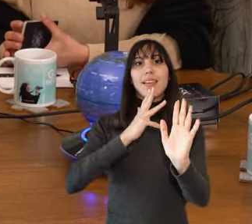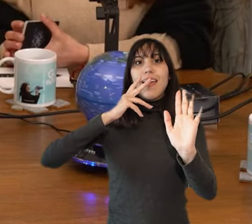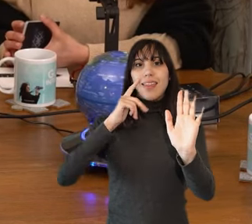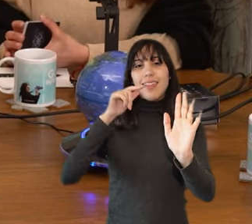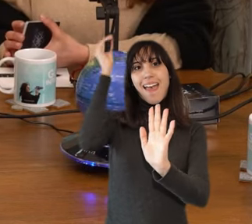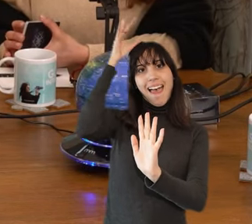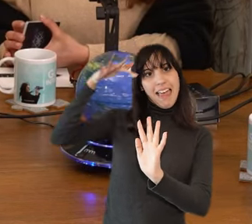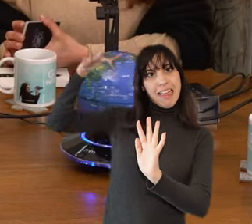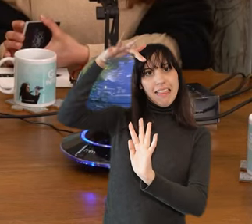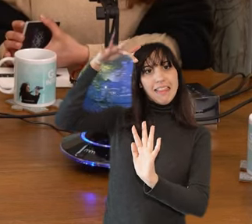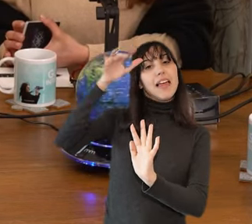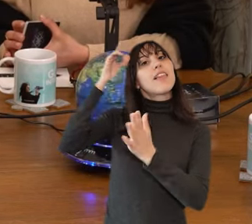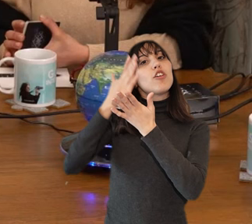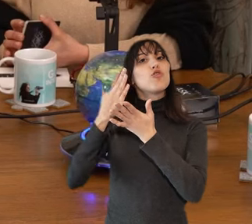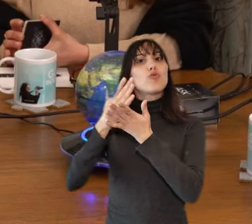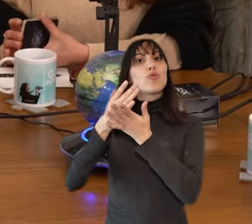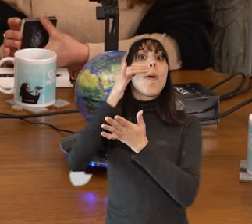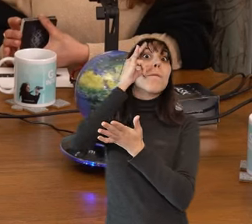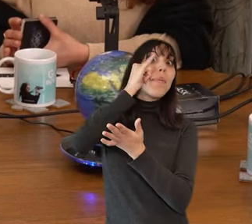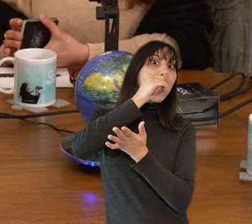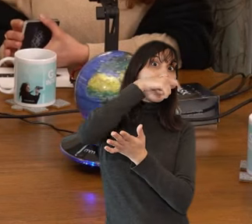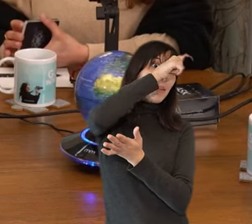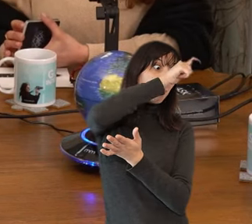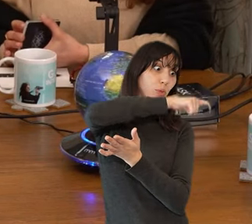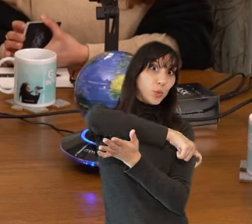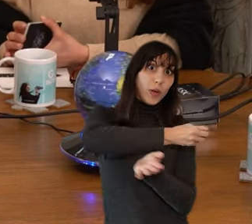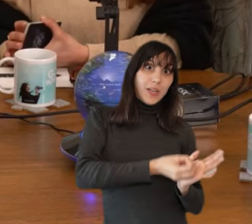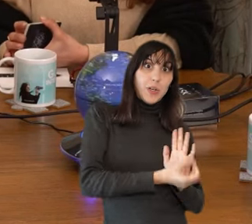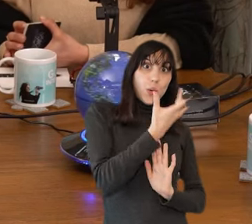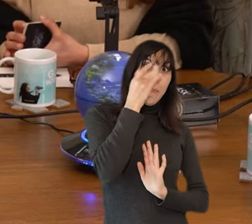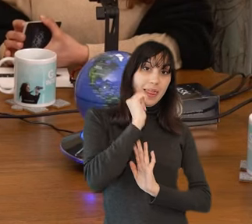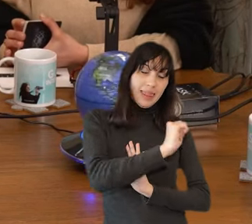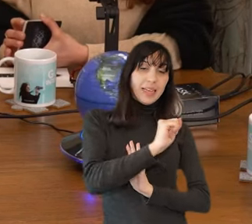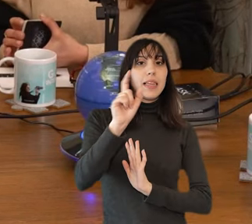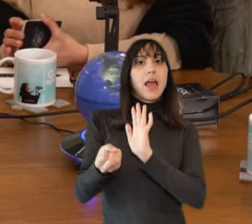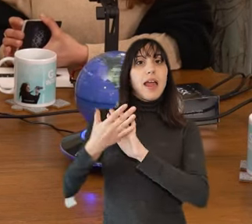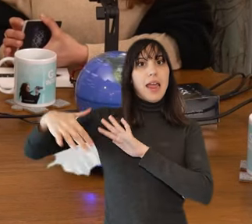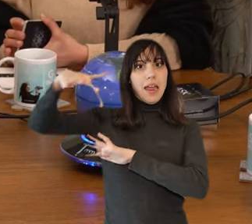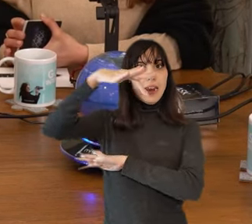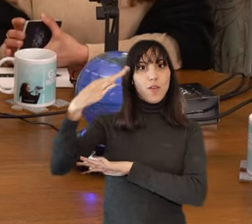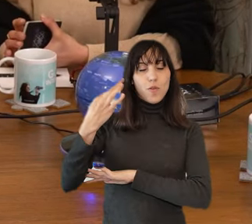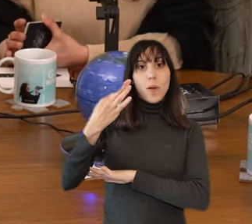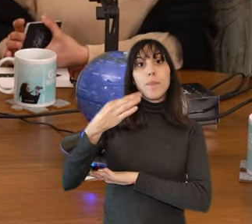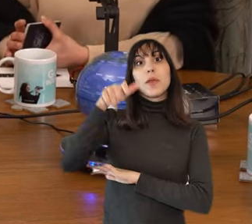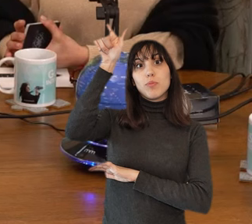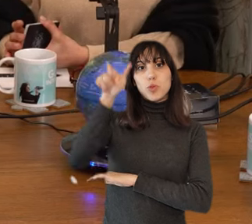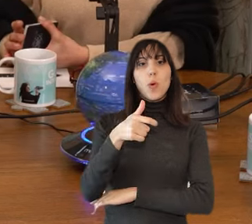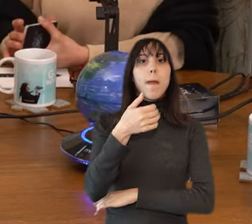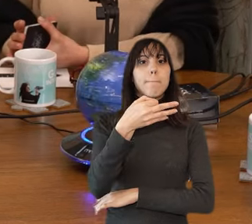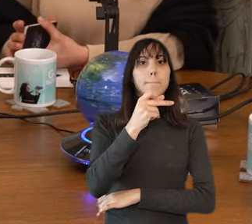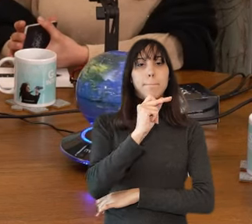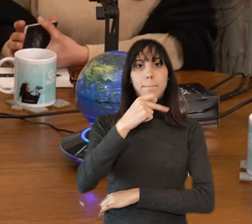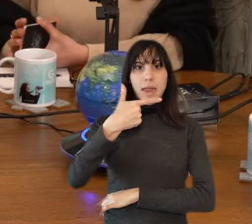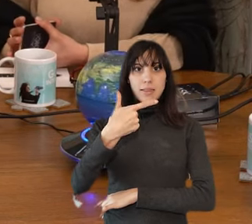o pai da da criadora da clonlara a Pet m gomy é uma e um uma pessoa muito interessada na